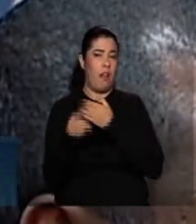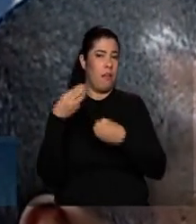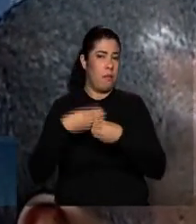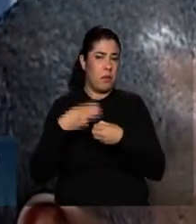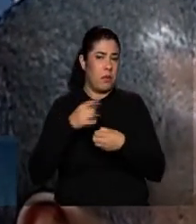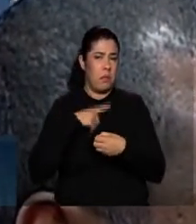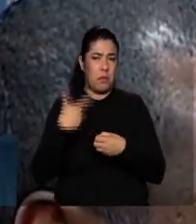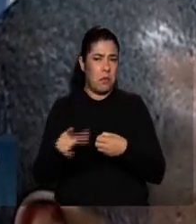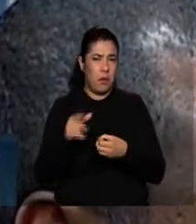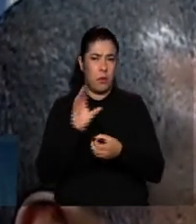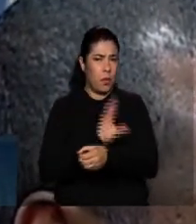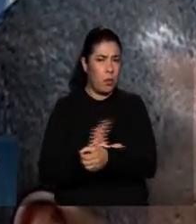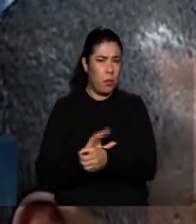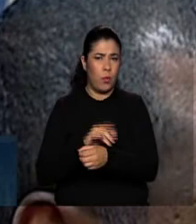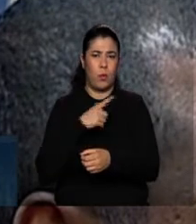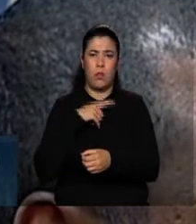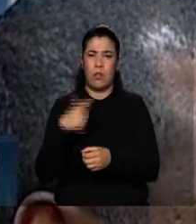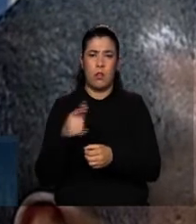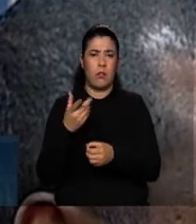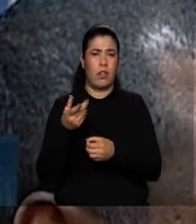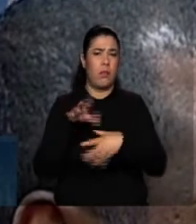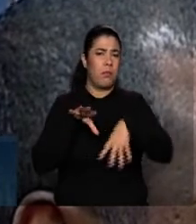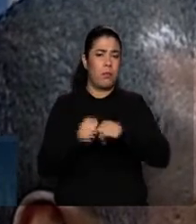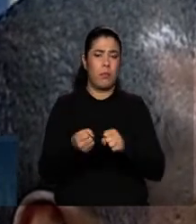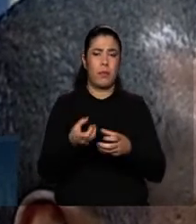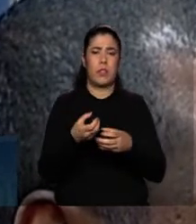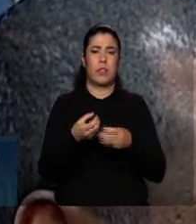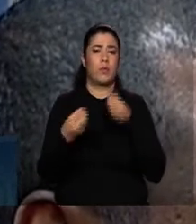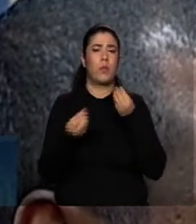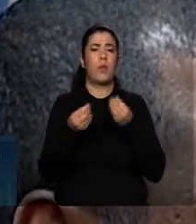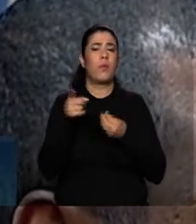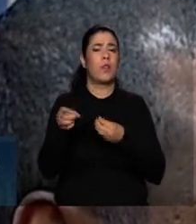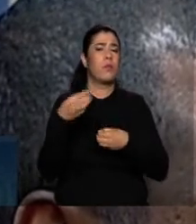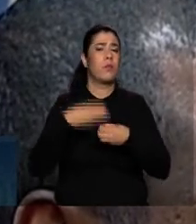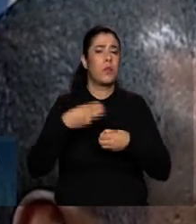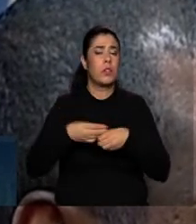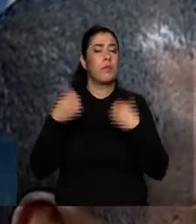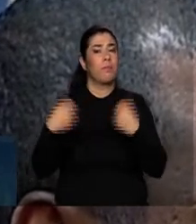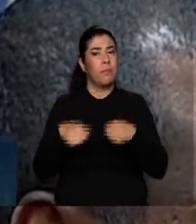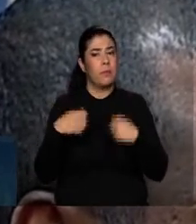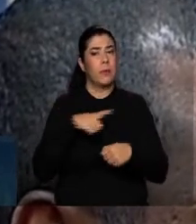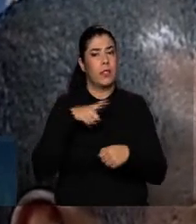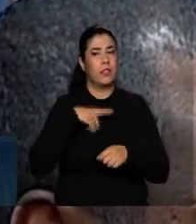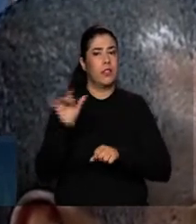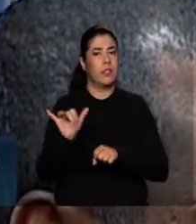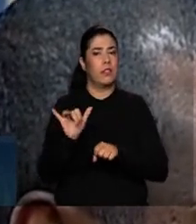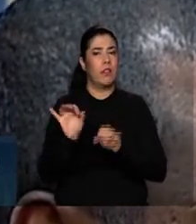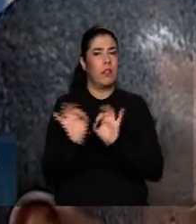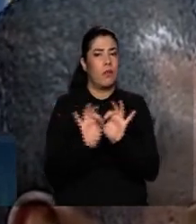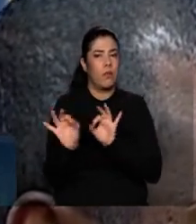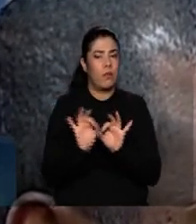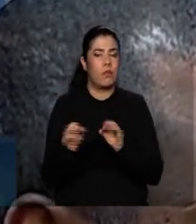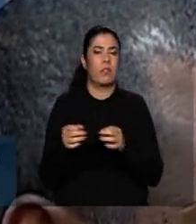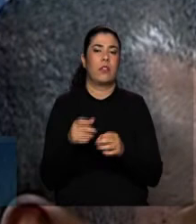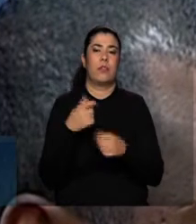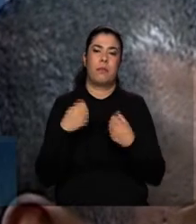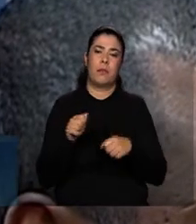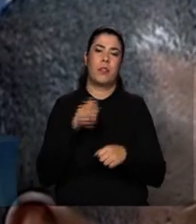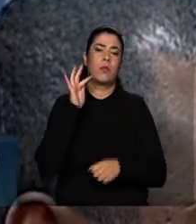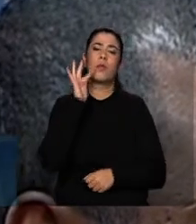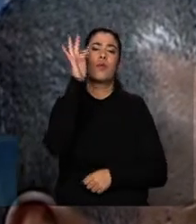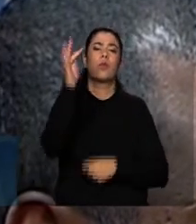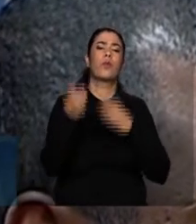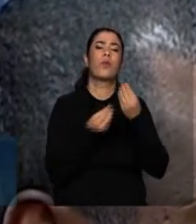vai ter curso. O que o Ministério pensa para essa cidade? Porque ela não tem, ela precisa ter estrutura para poder ter o curso. Então, o que o Ministério pretende